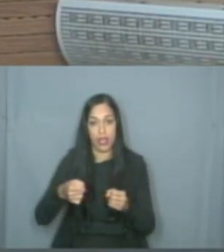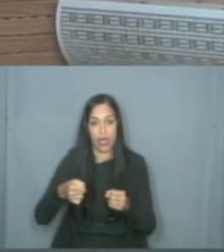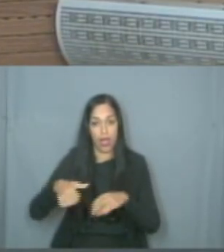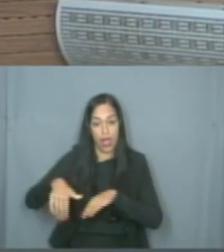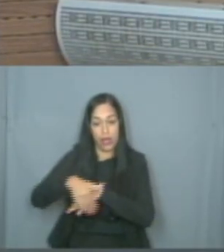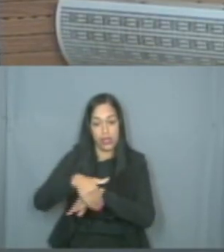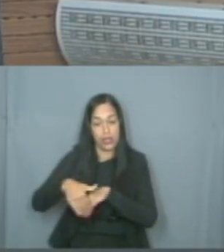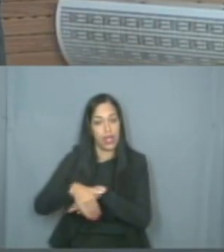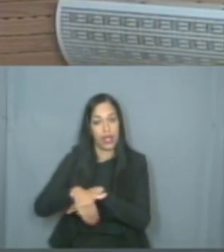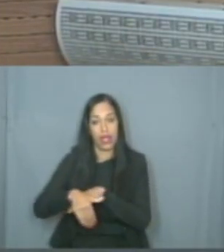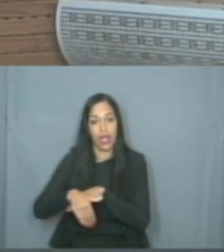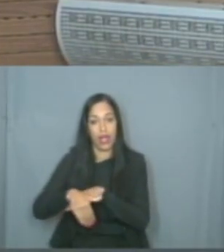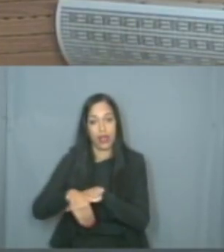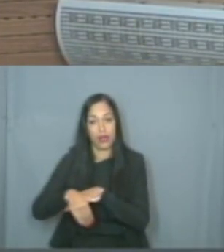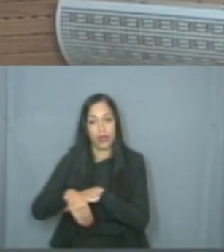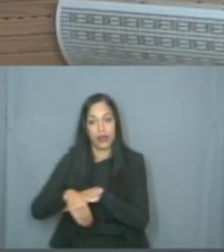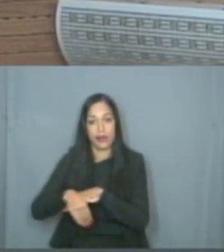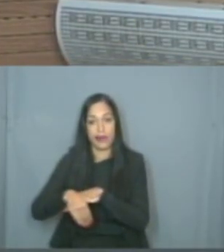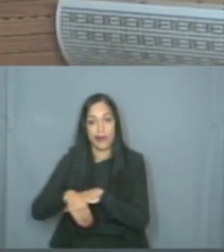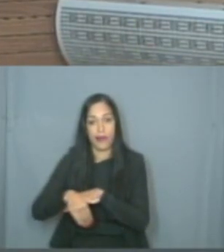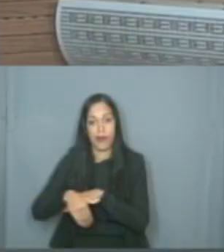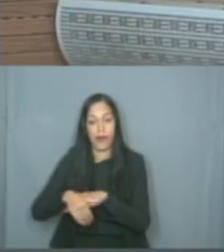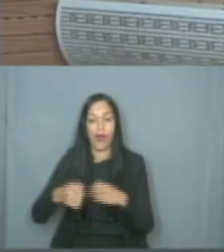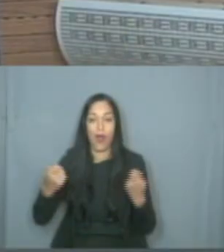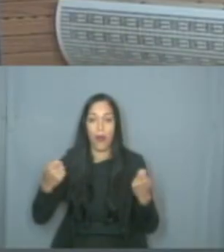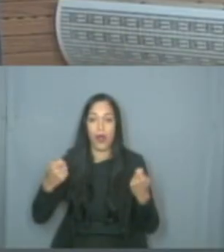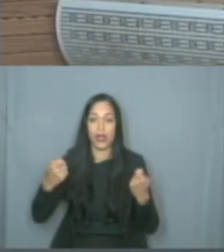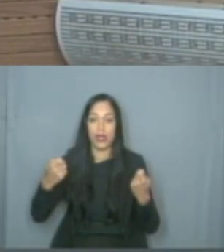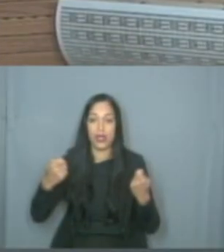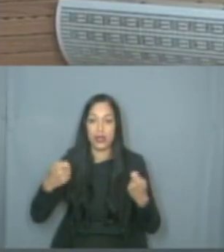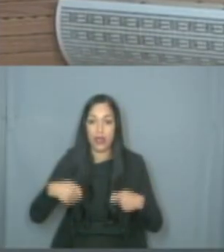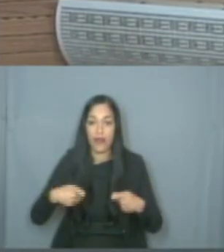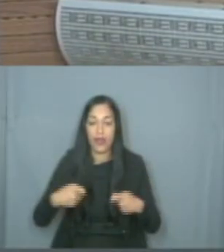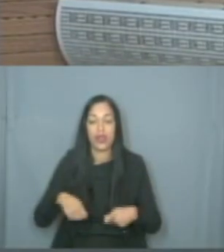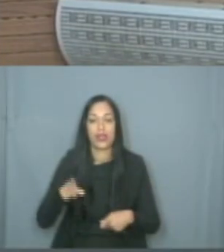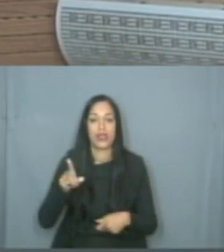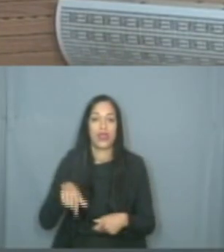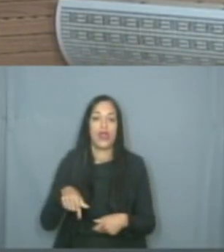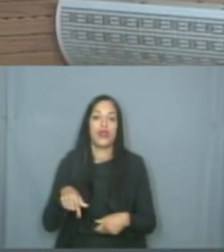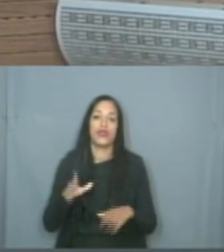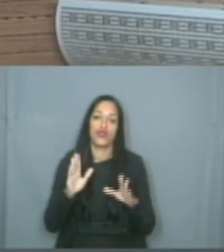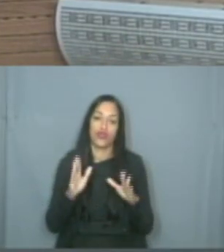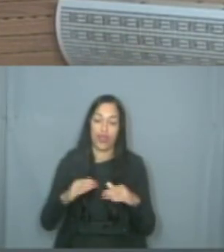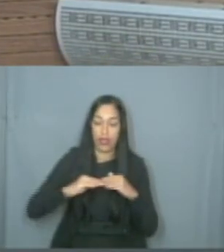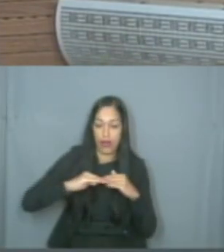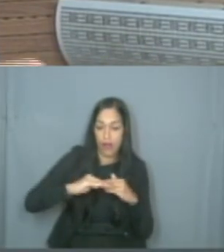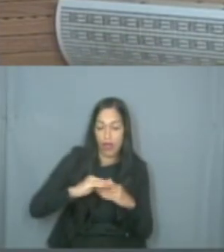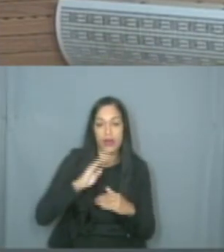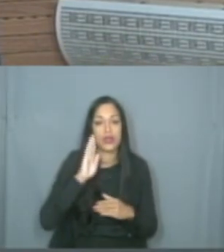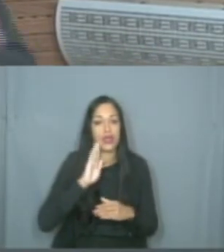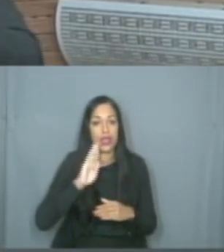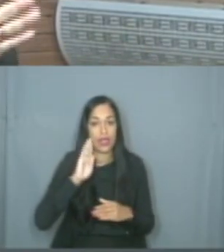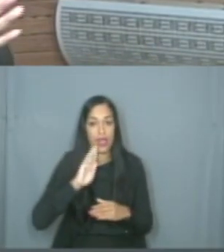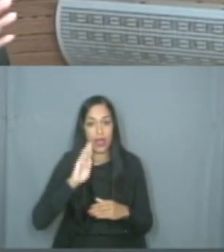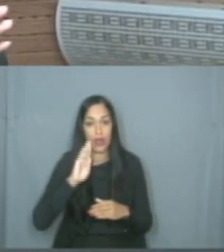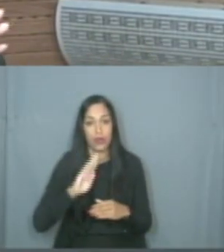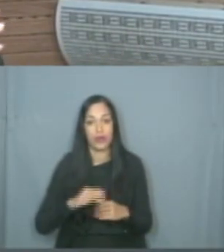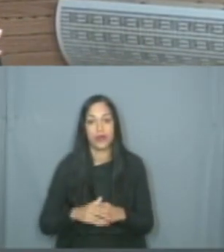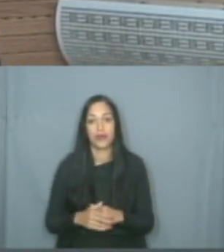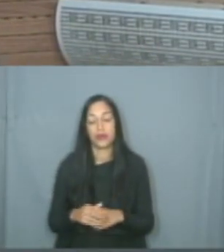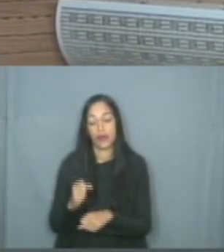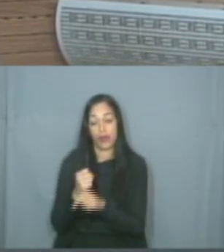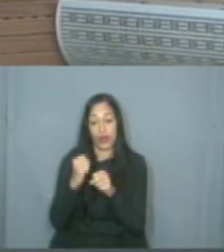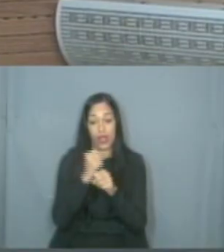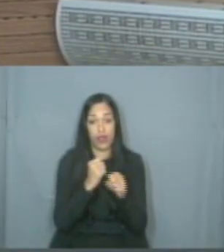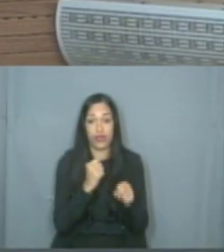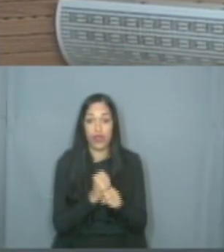devolve a calçada como ela deveria ser devolvida, porque ela já estava uma calçada legal, mas deixa a obra como